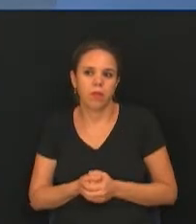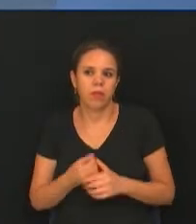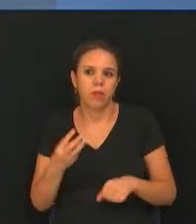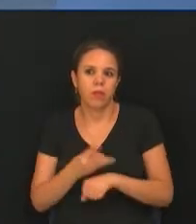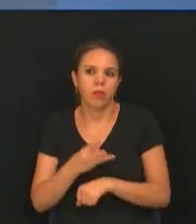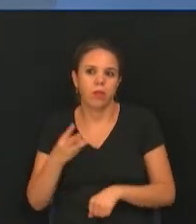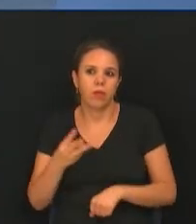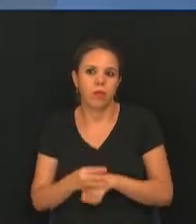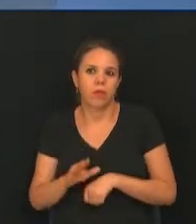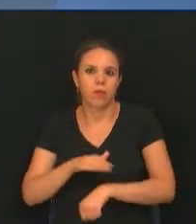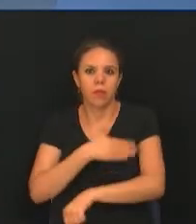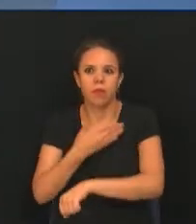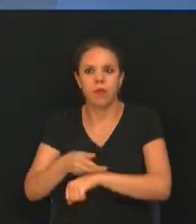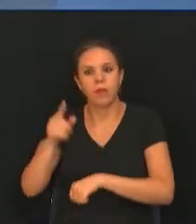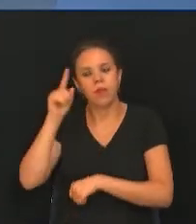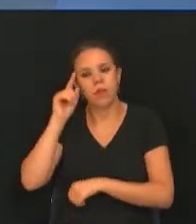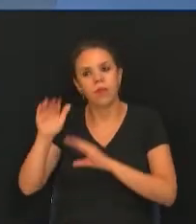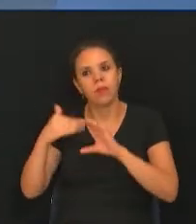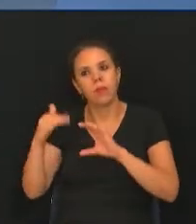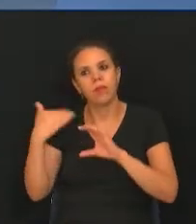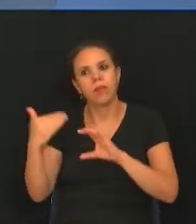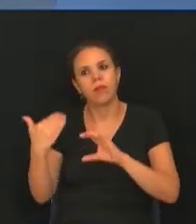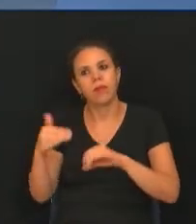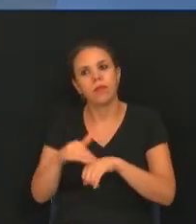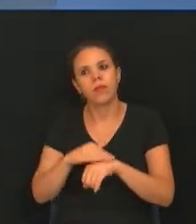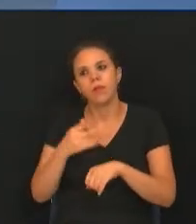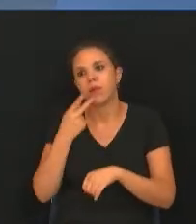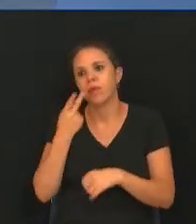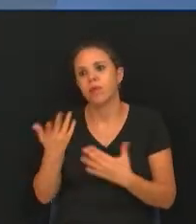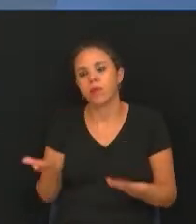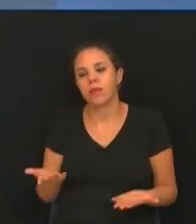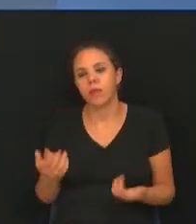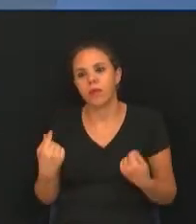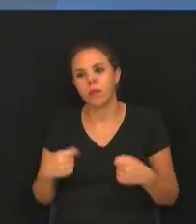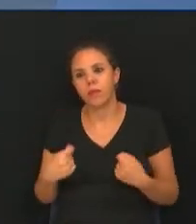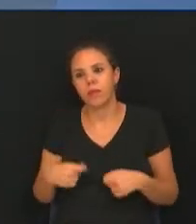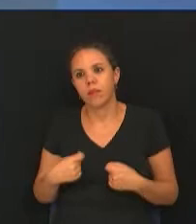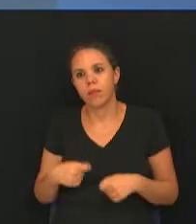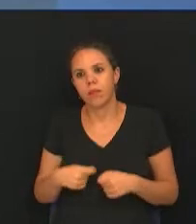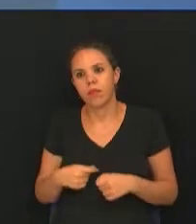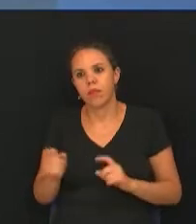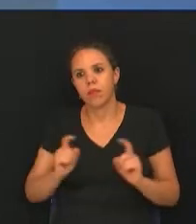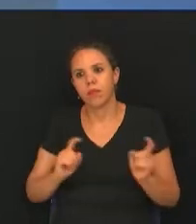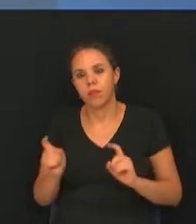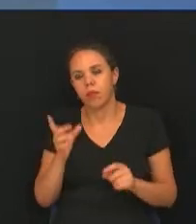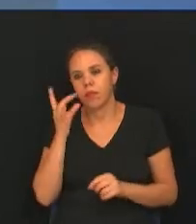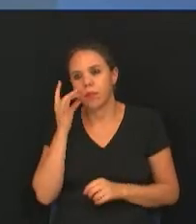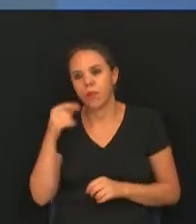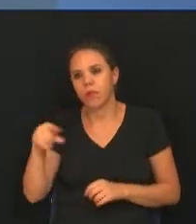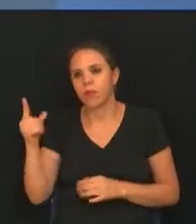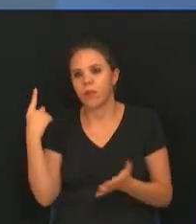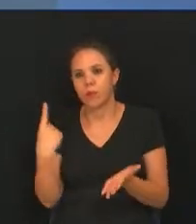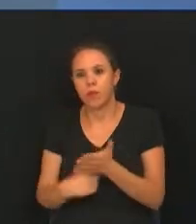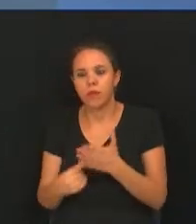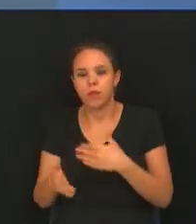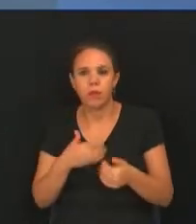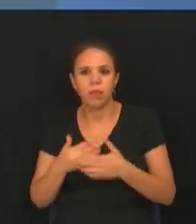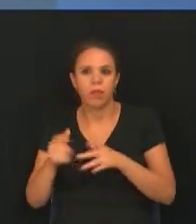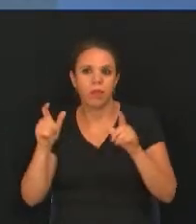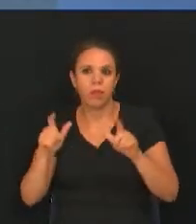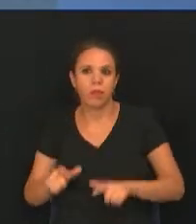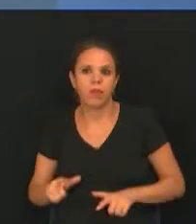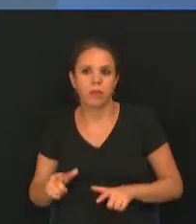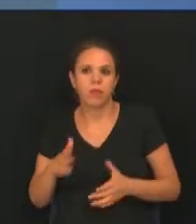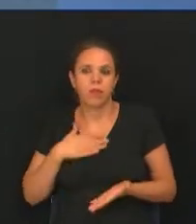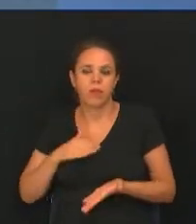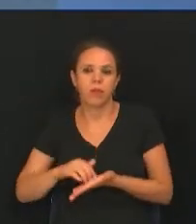dia inteiro, as pessoas falando conosco, e quando é necessário uma reunião presencial, a gente marca em qualquer lugar, seja no meu